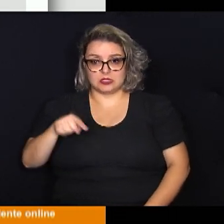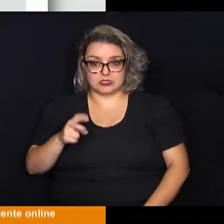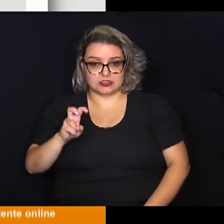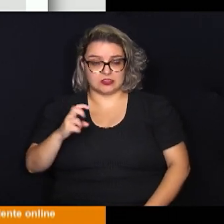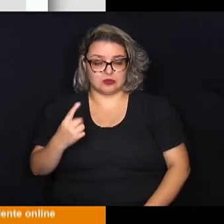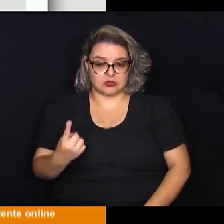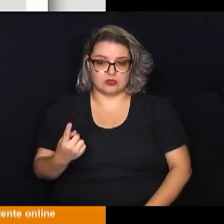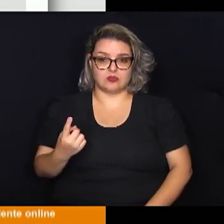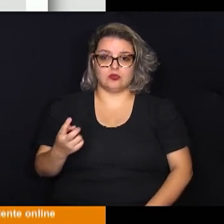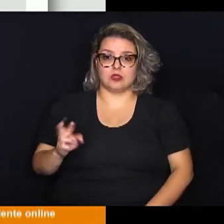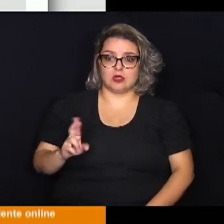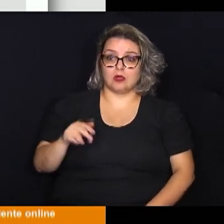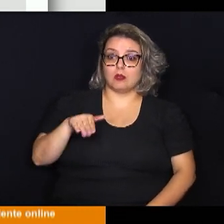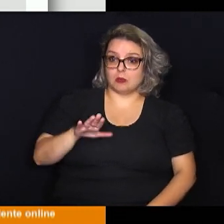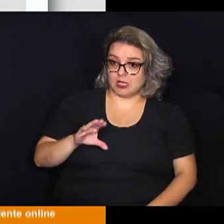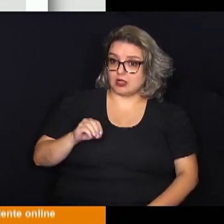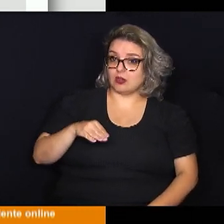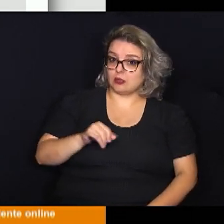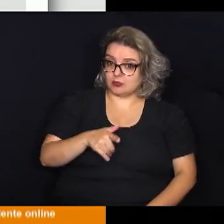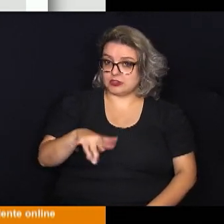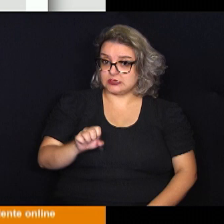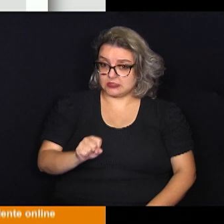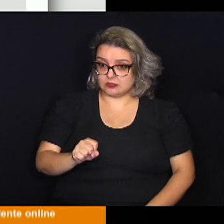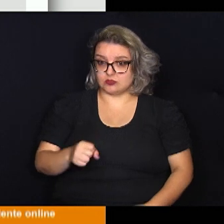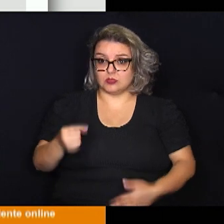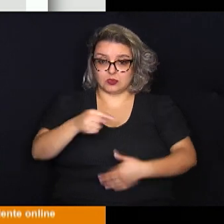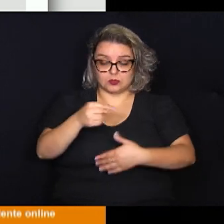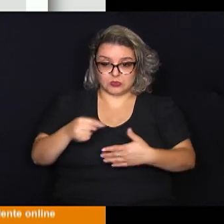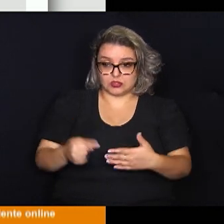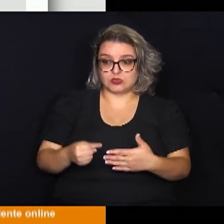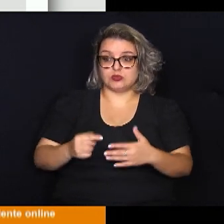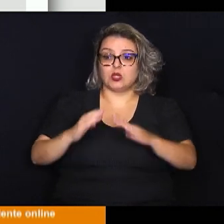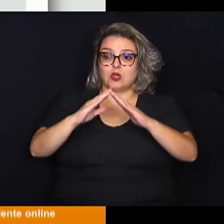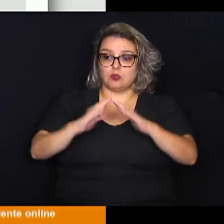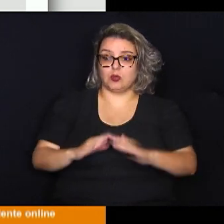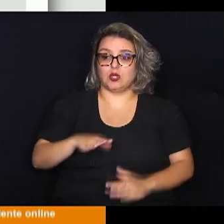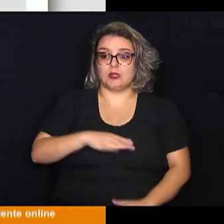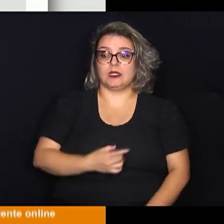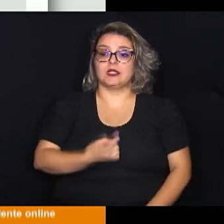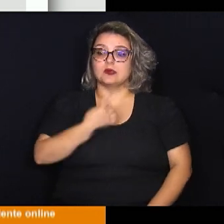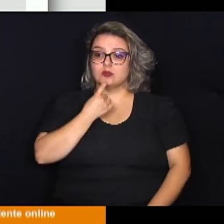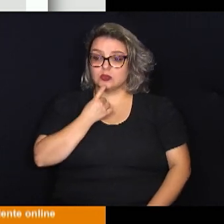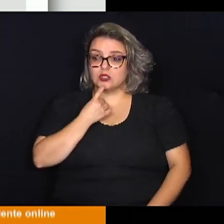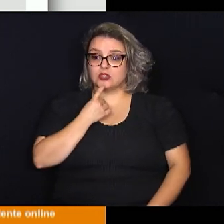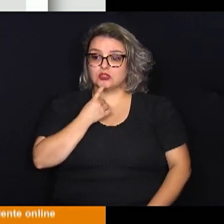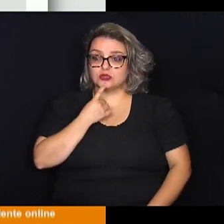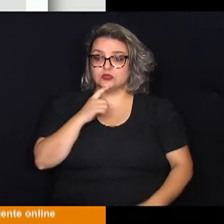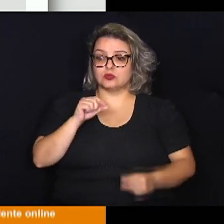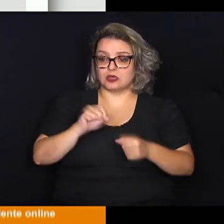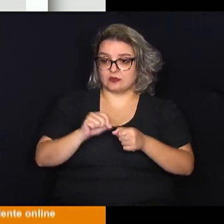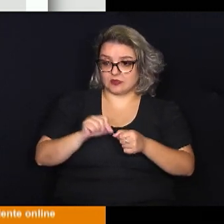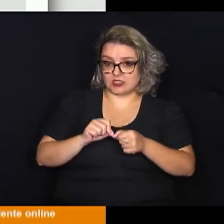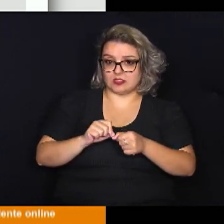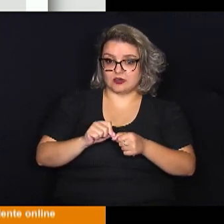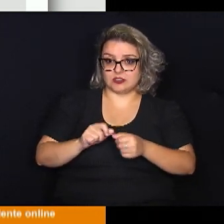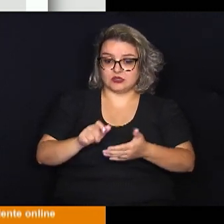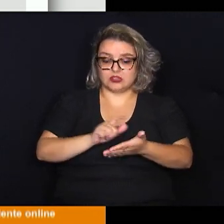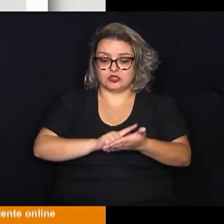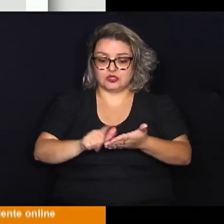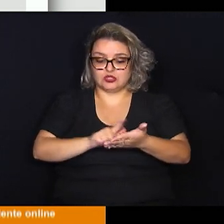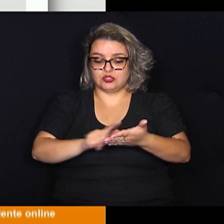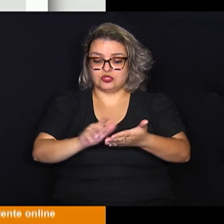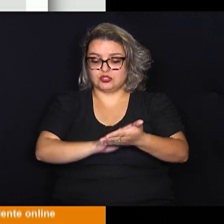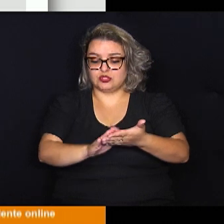1.571,51, mais comissão. Requisitos: morar em Campinas para fazer a lavagem de carros, também